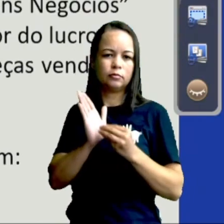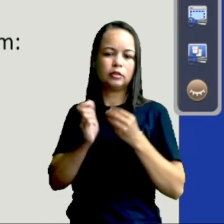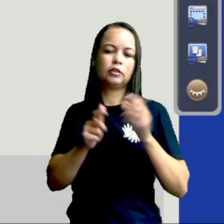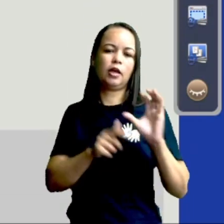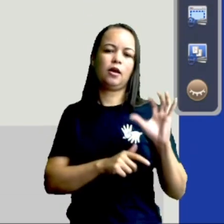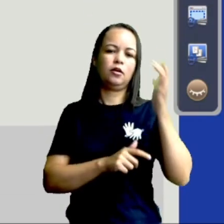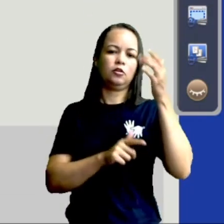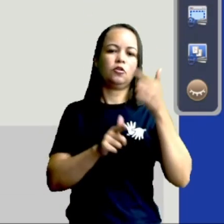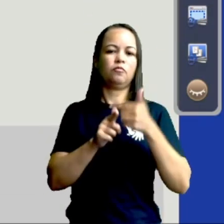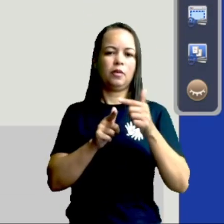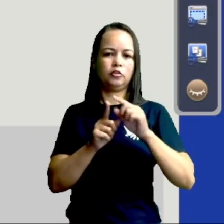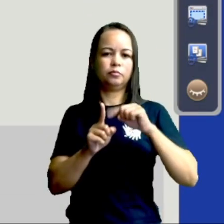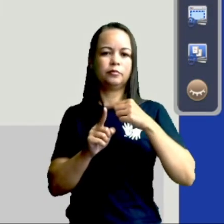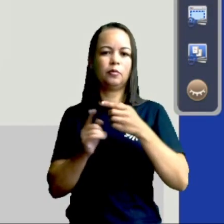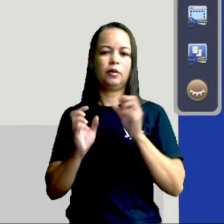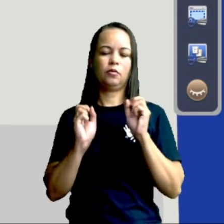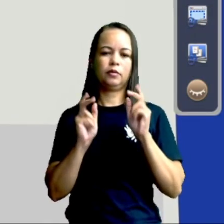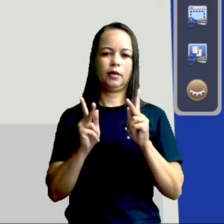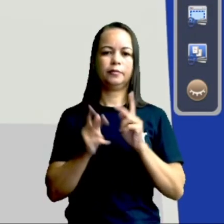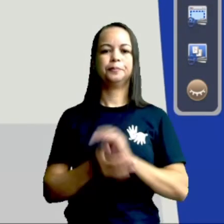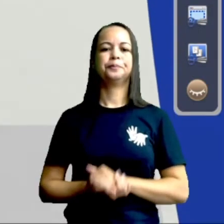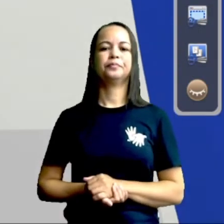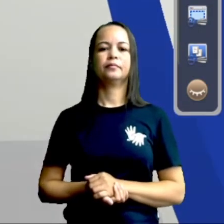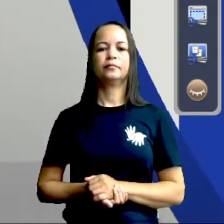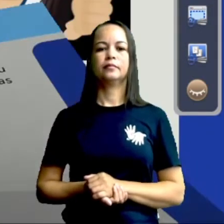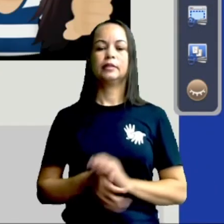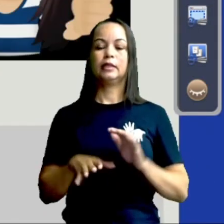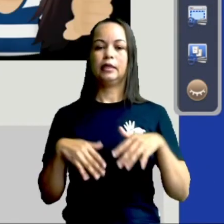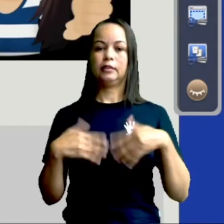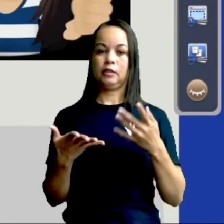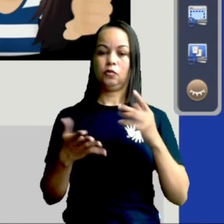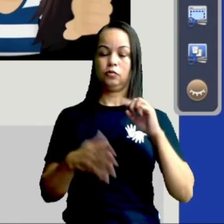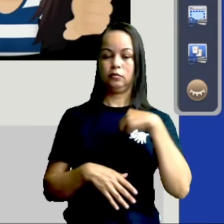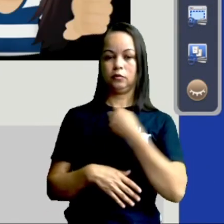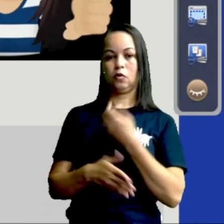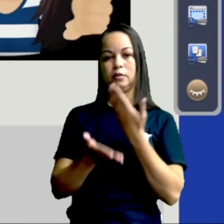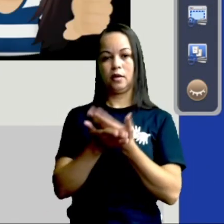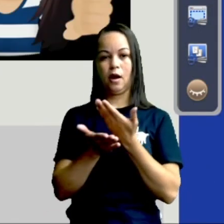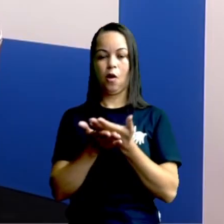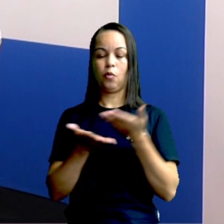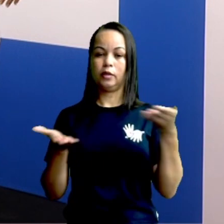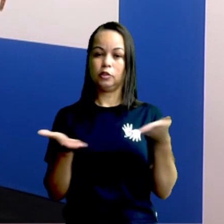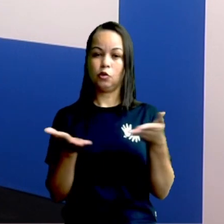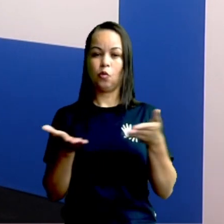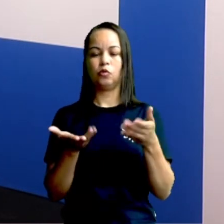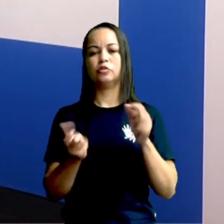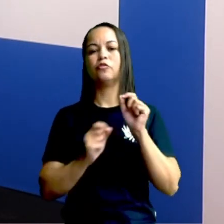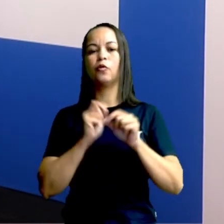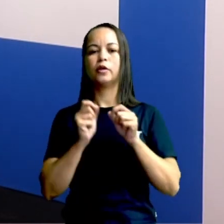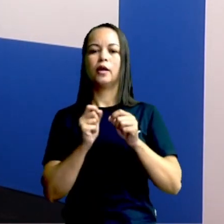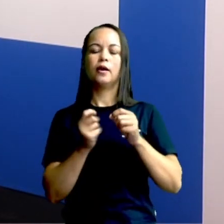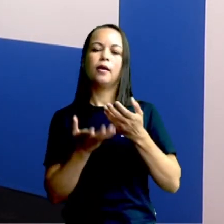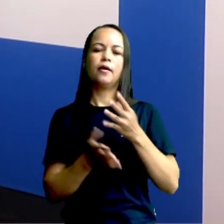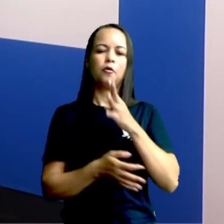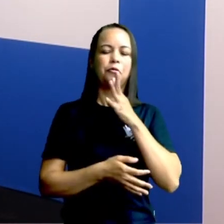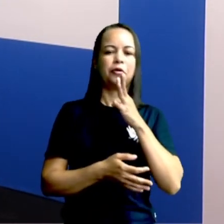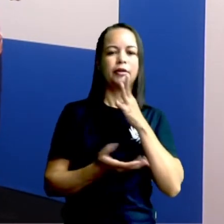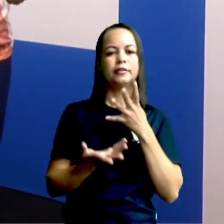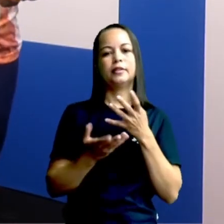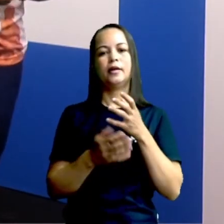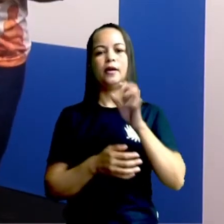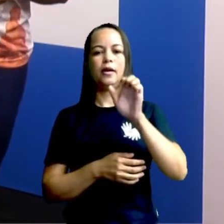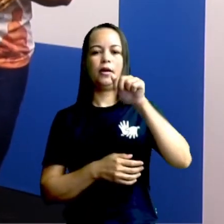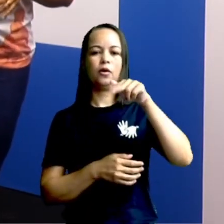mais problemas, ok? Então é isso, gente. Nossa aula hoje foi conhecer equações do